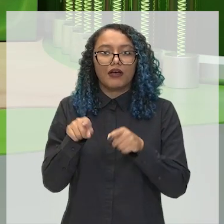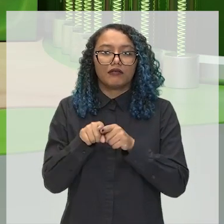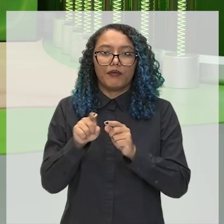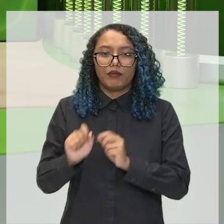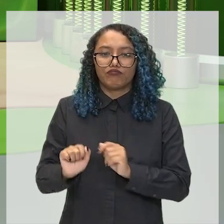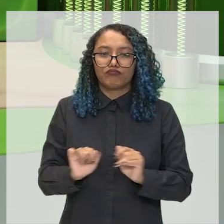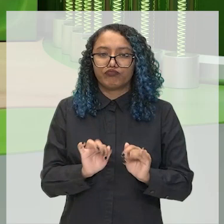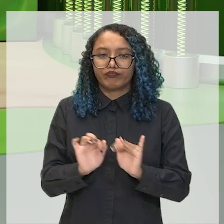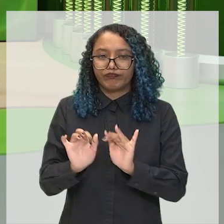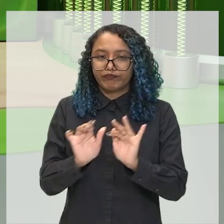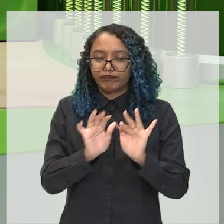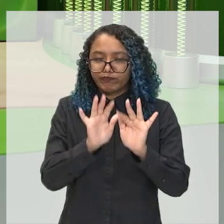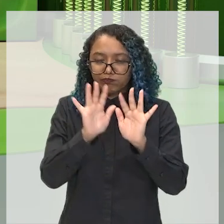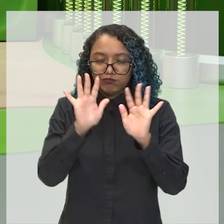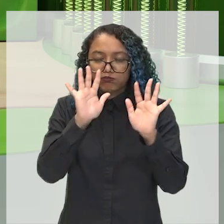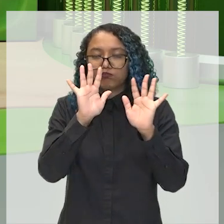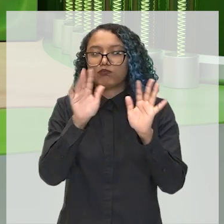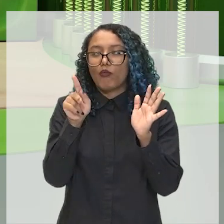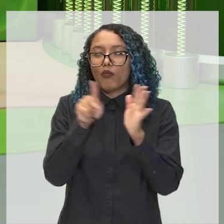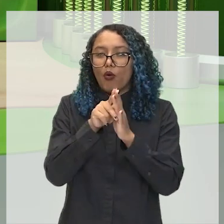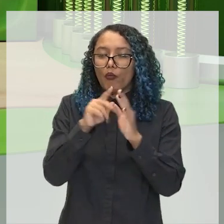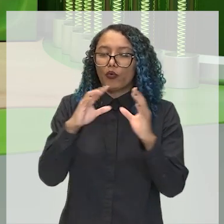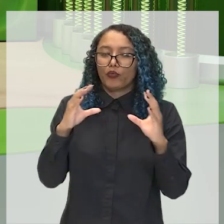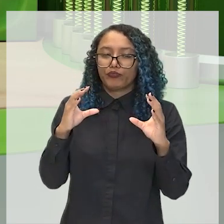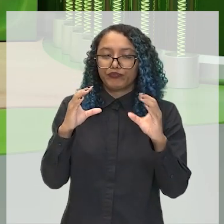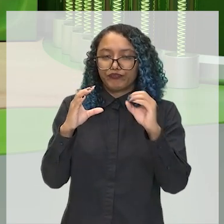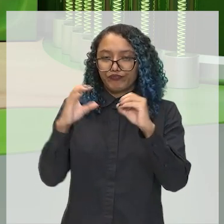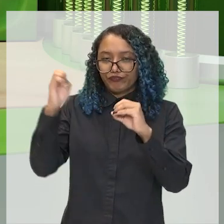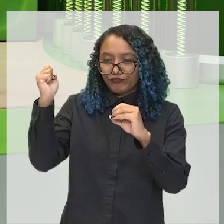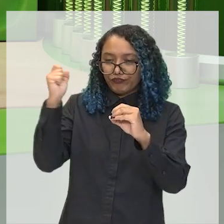gases de efeito estufa que são emitidos.